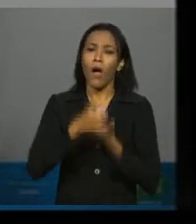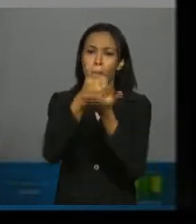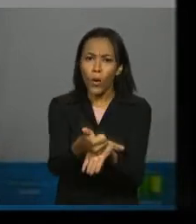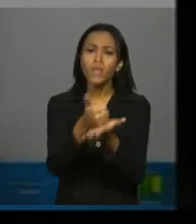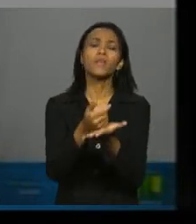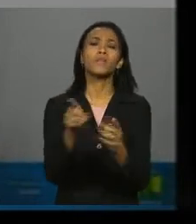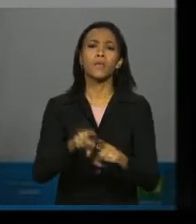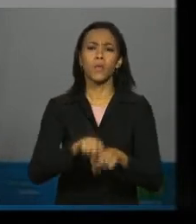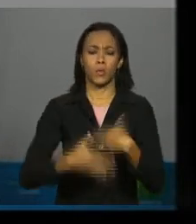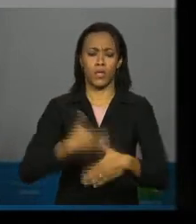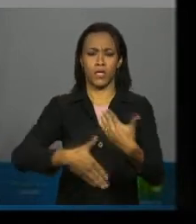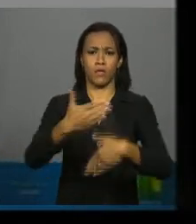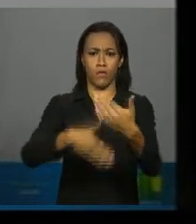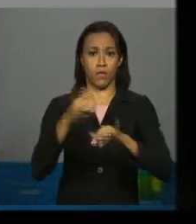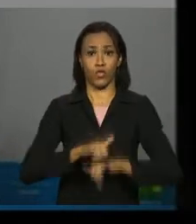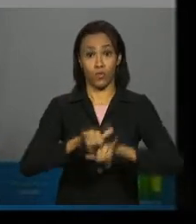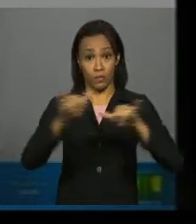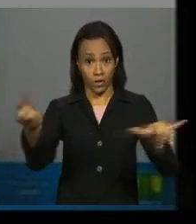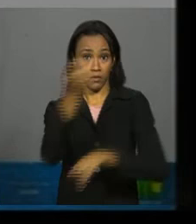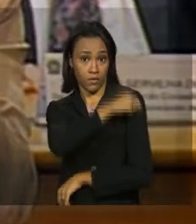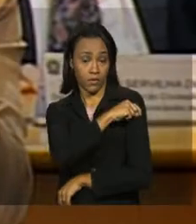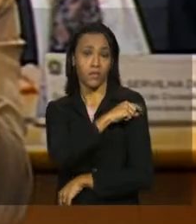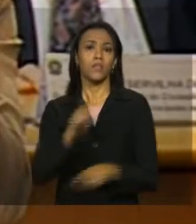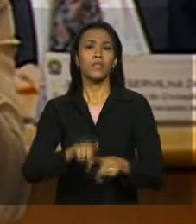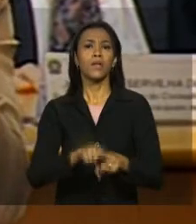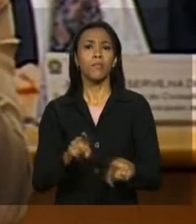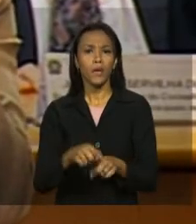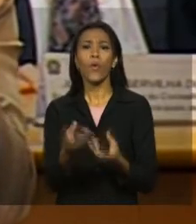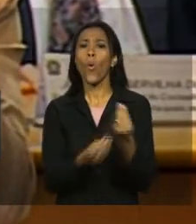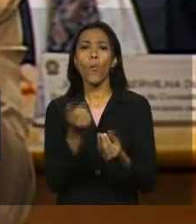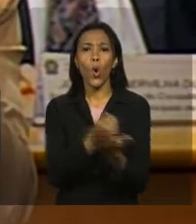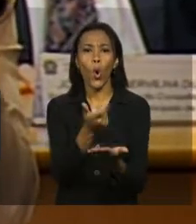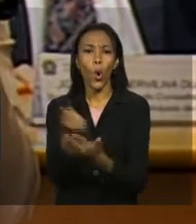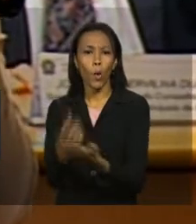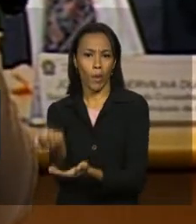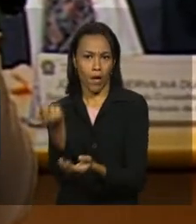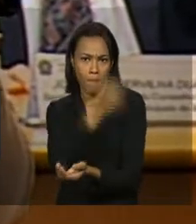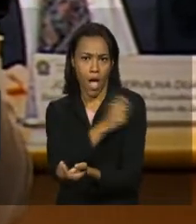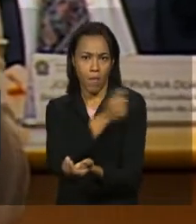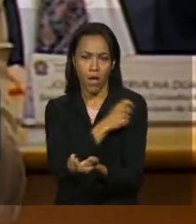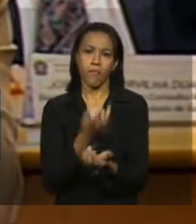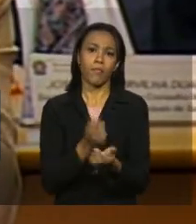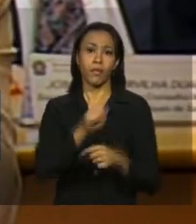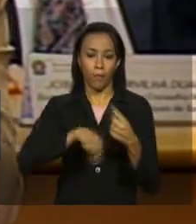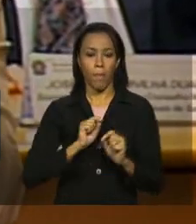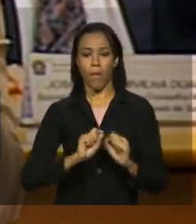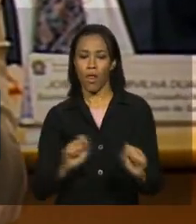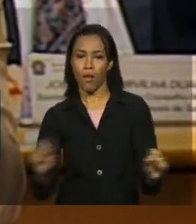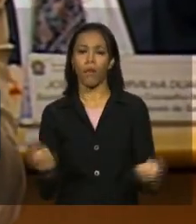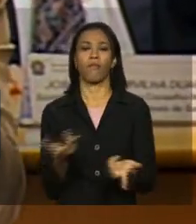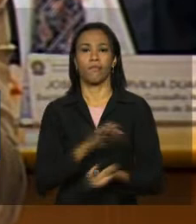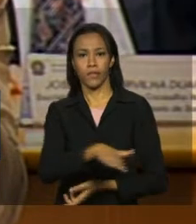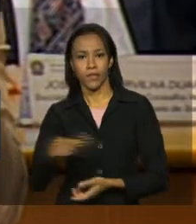o desenvolvimento da campanha e aquisição da vacina já foi feita pelo Ministério da Saúde Então é só